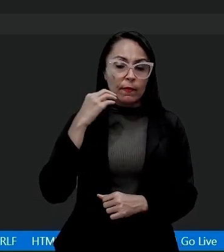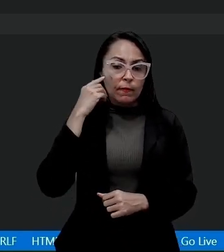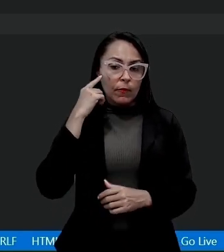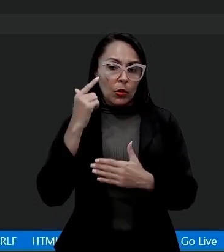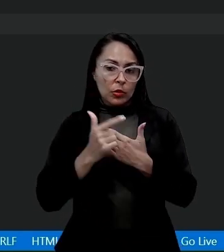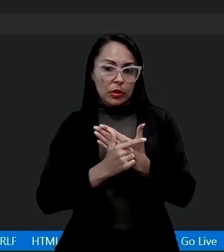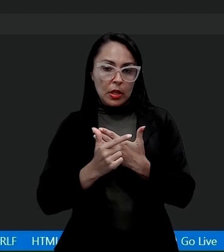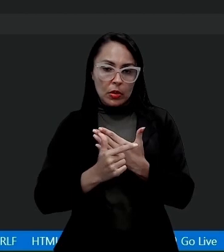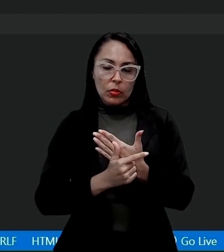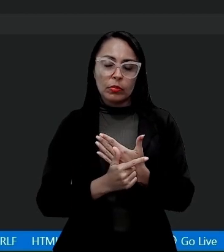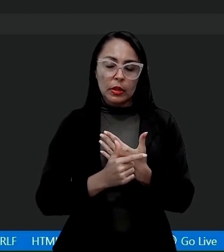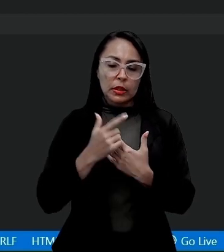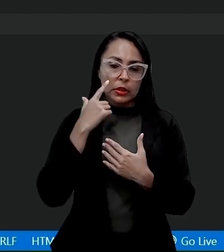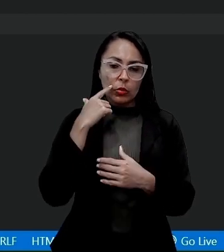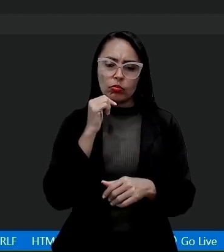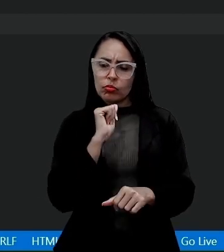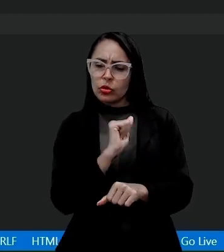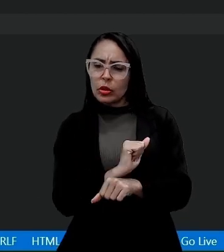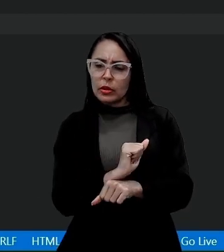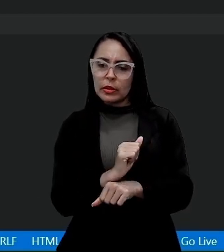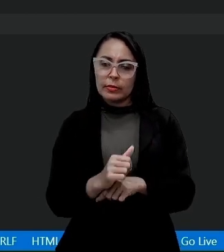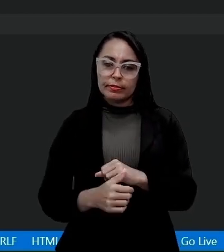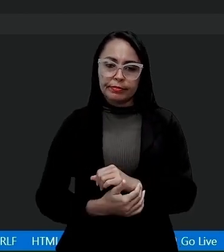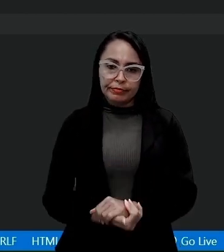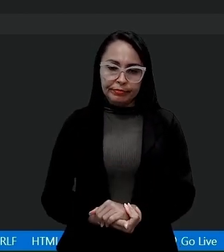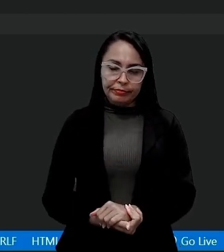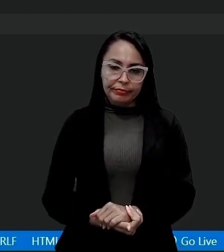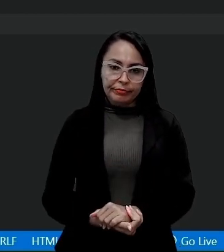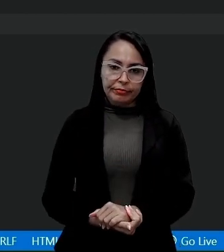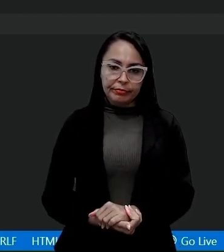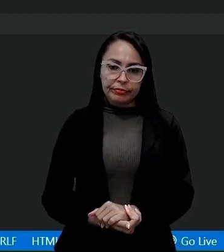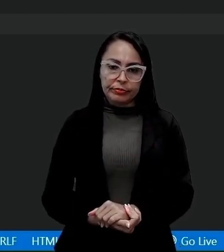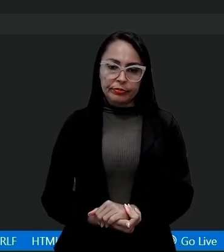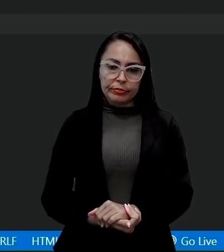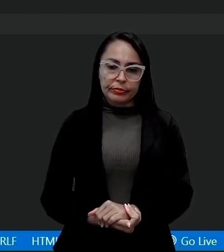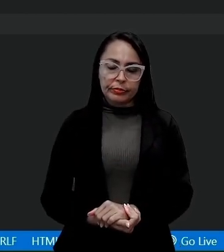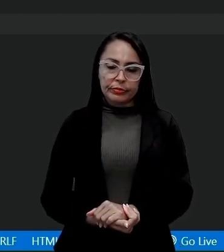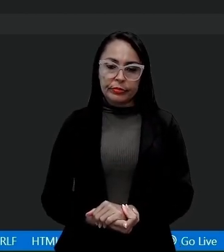e propriedades são estáticas, né?